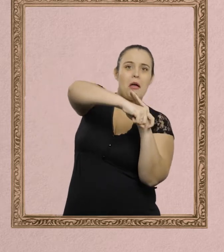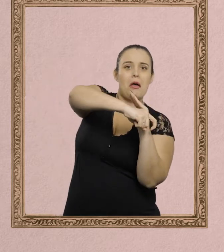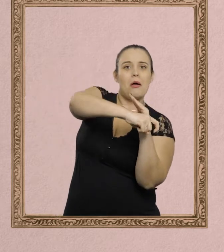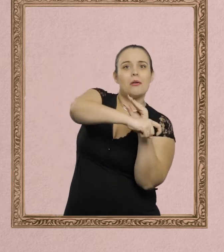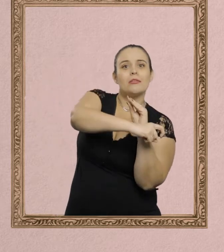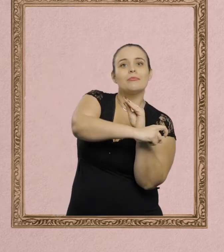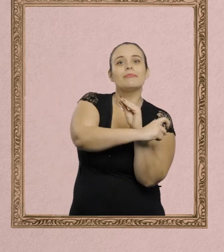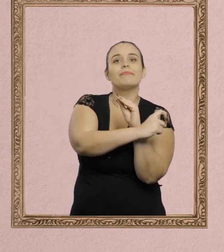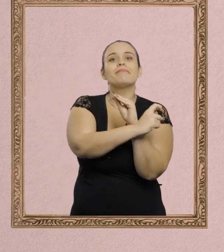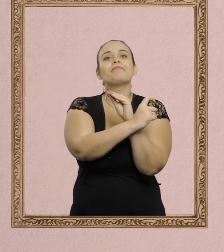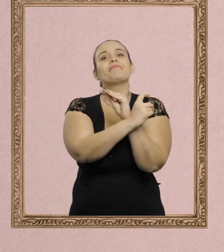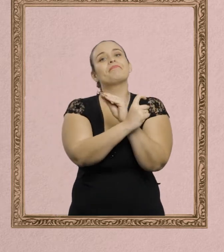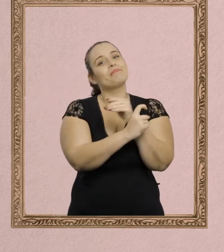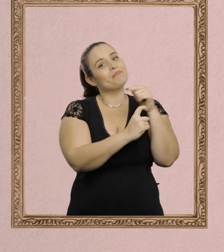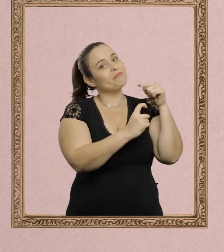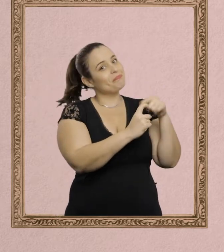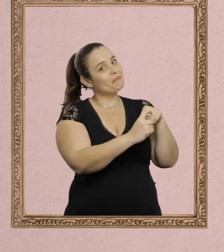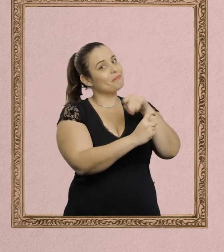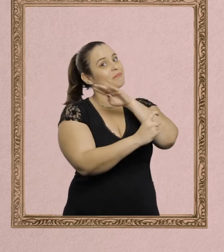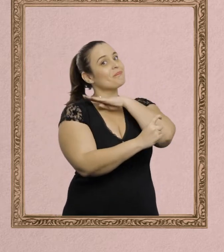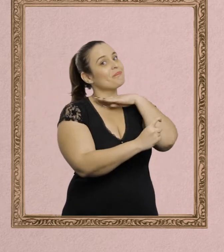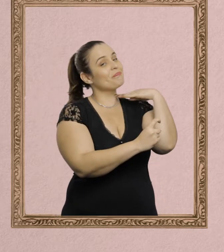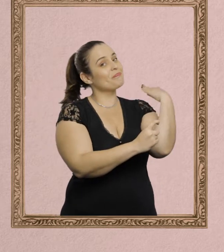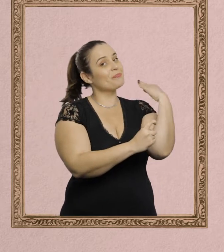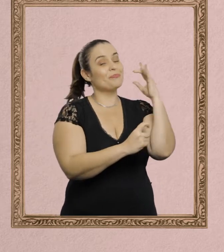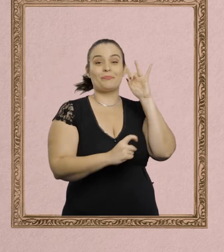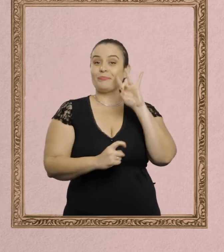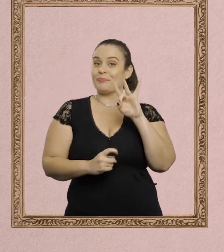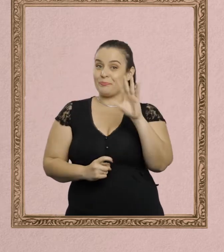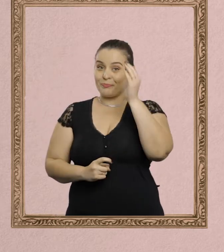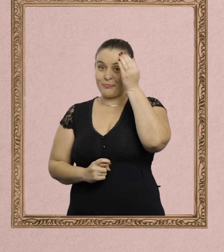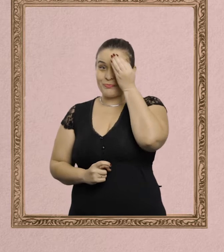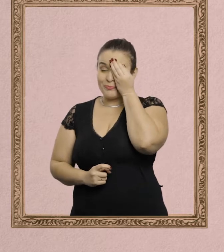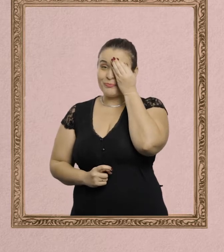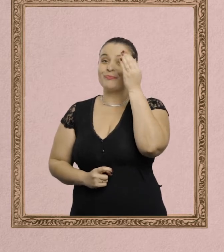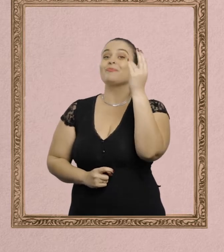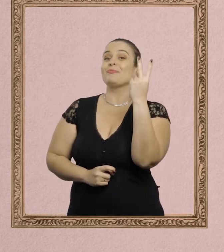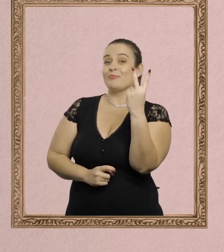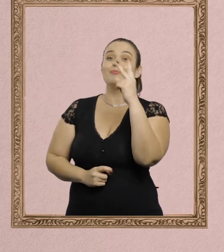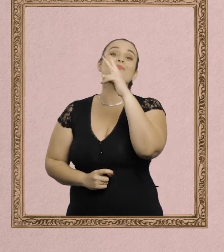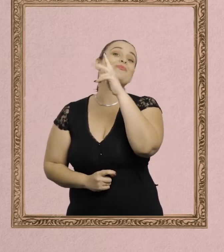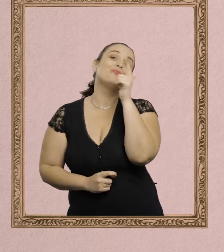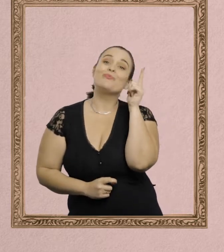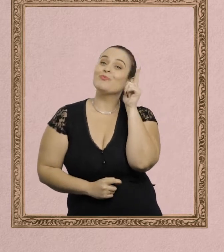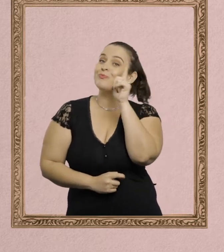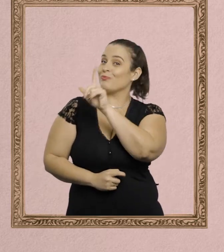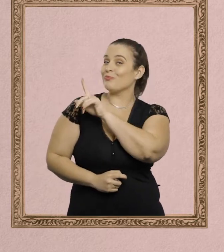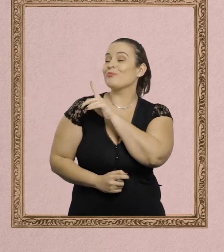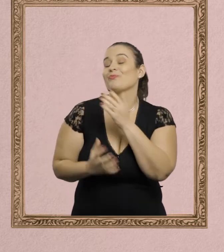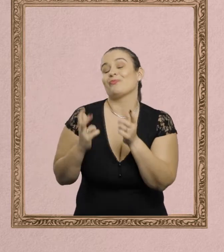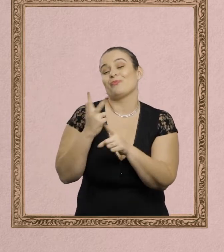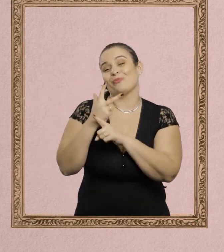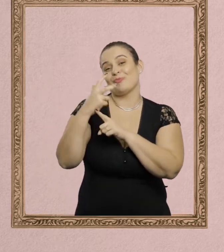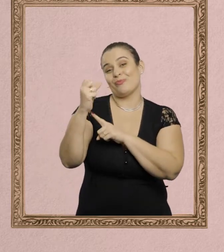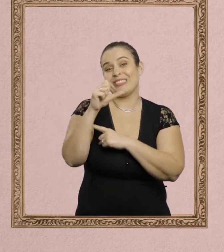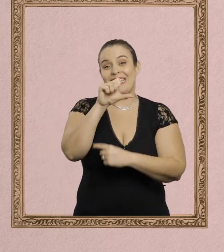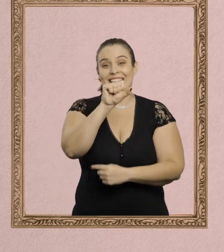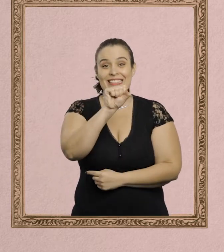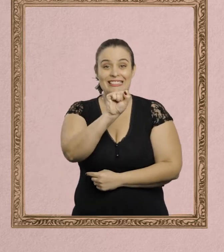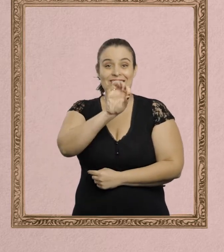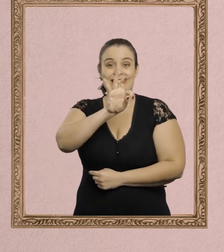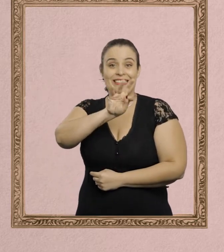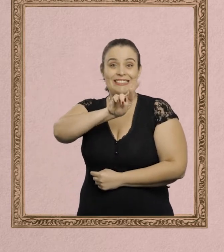crocodilo. Foi assim que ele morreu. Apenas 2 piratas se salvaram: Starkley e